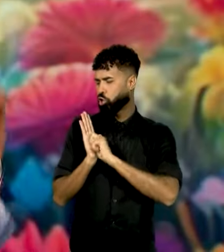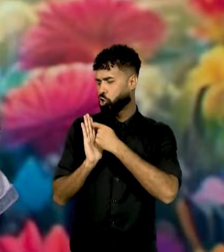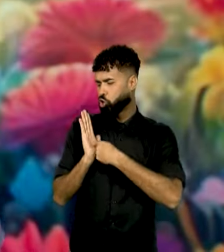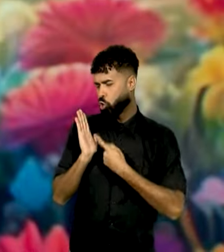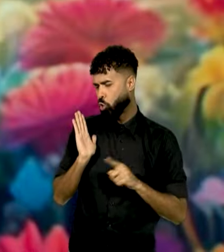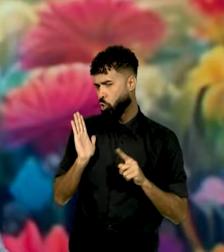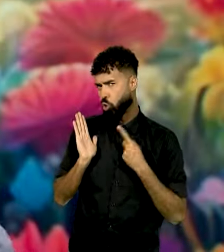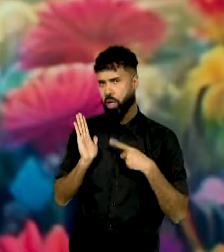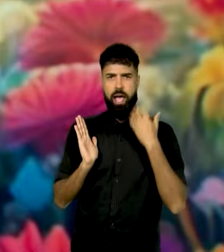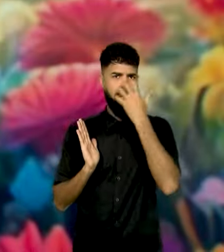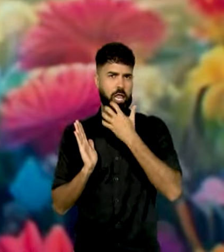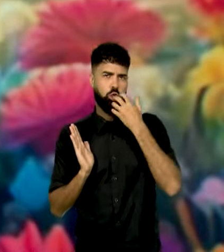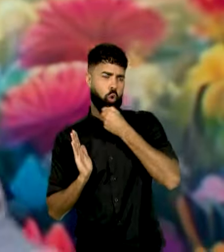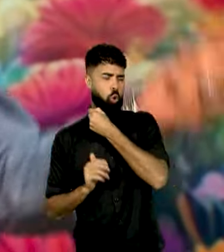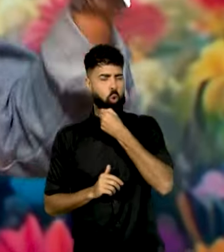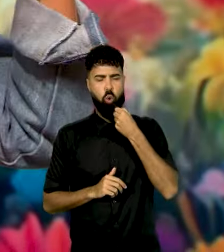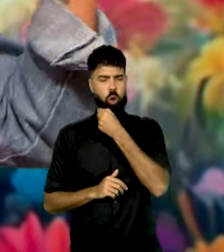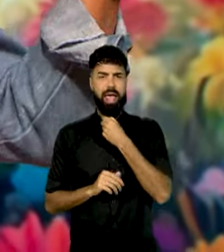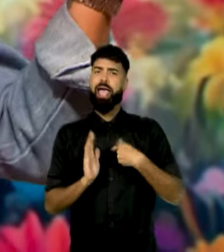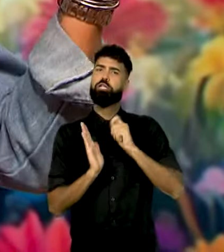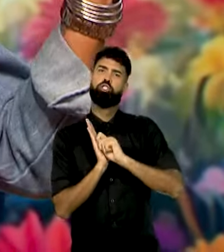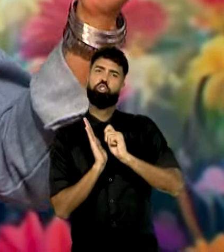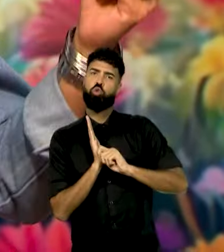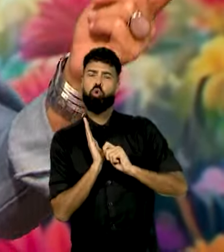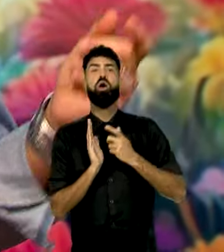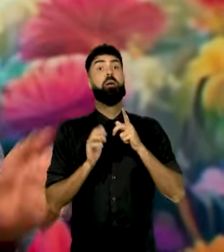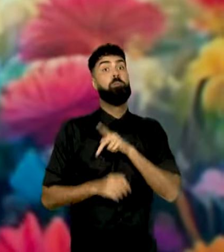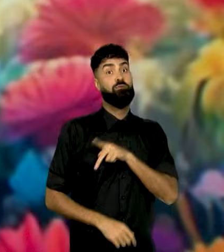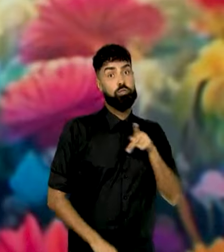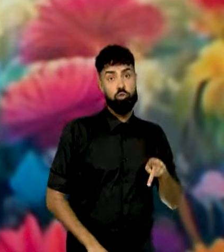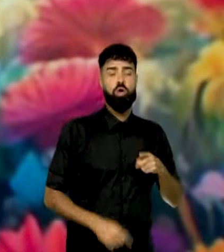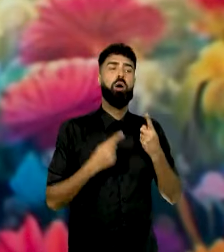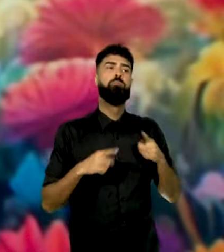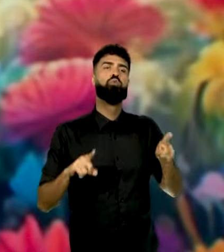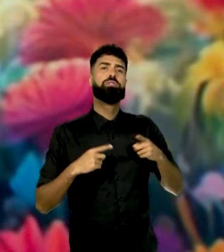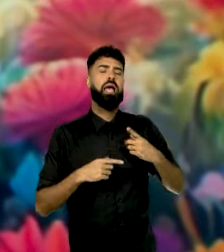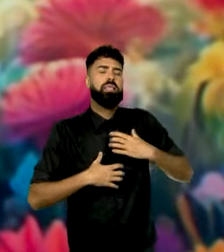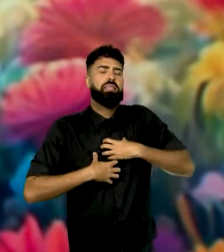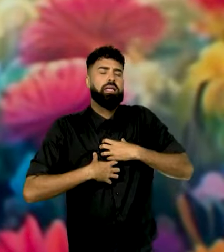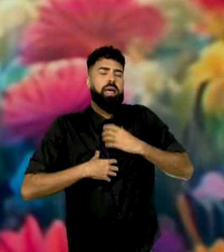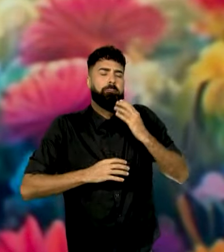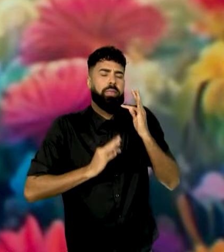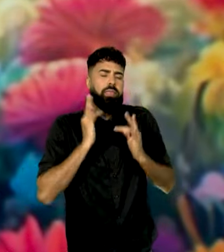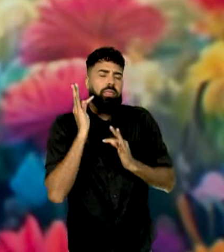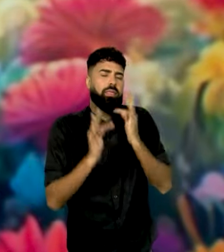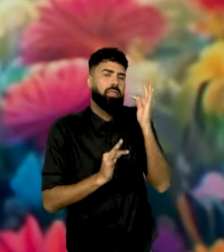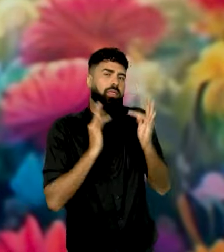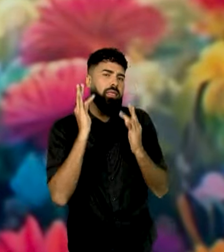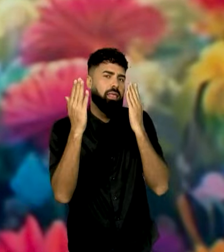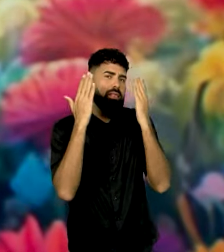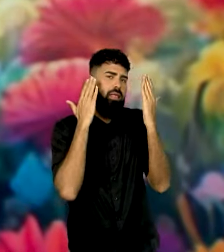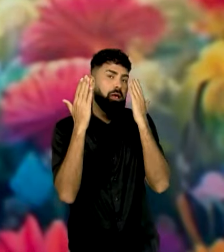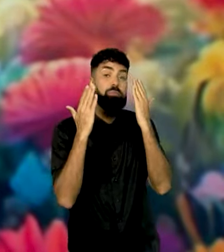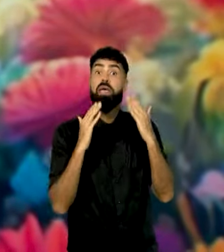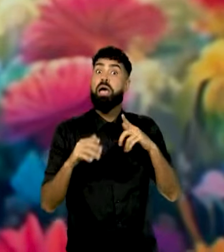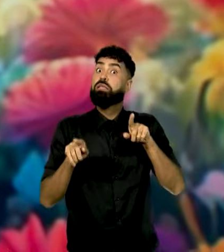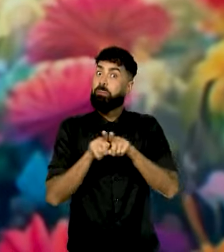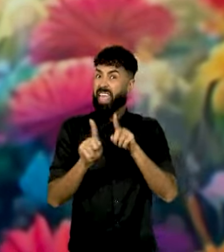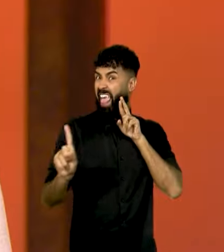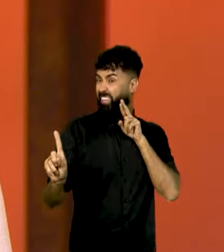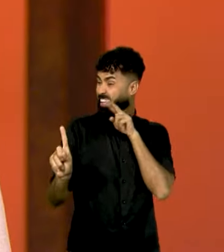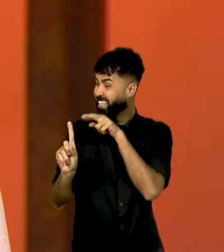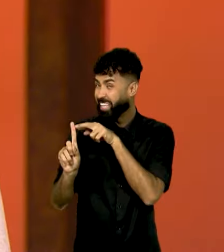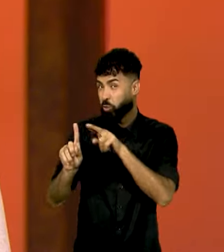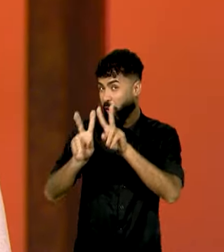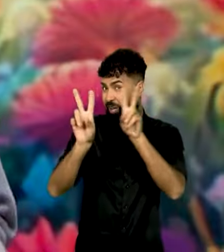cantora, escritora, professora, musicoterapeuta e uma das referências mais importantes quando o assunto é